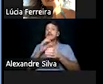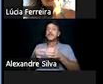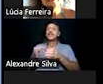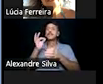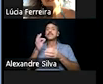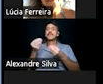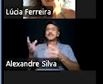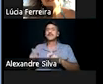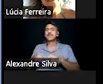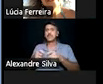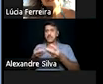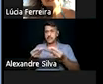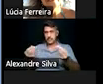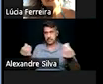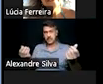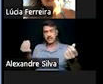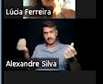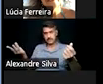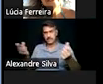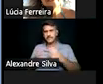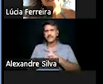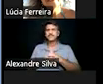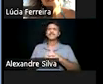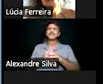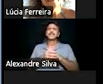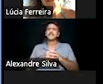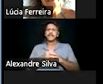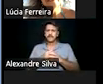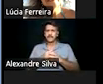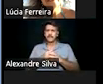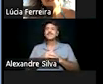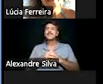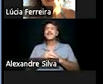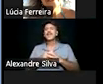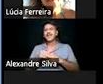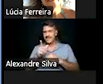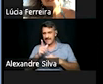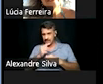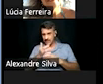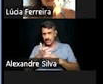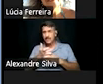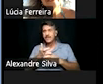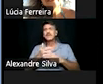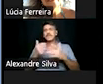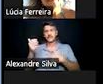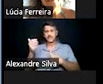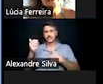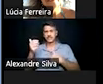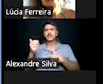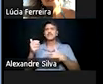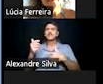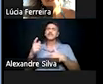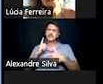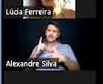quebrada, dissolvida. Até eu acho que no caso da infusão para dores de estômago tem uma lógica,